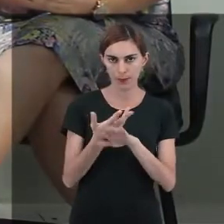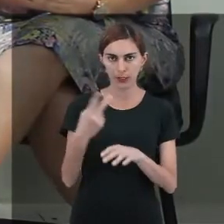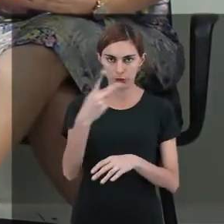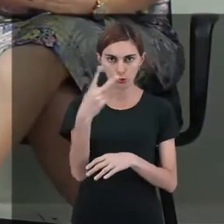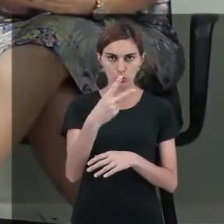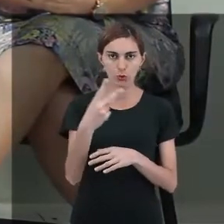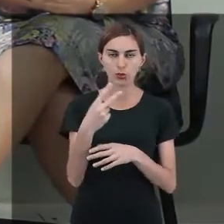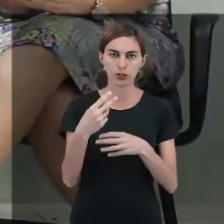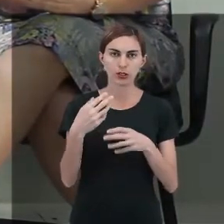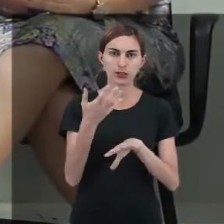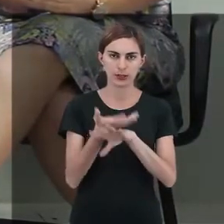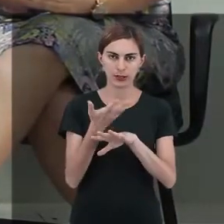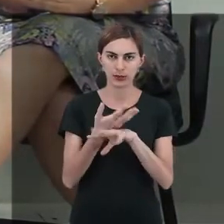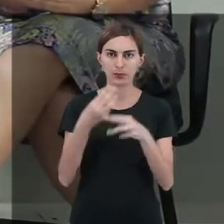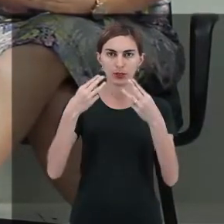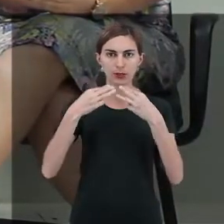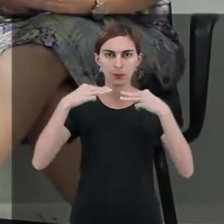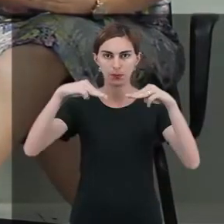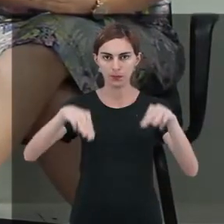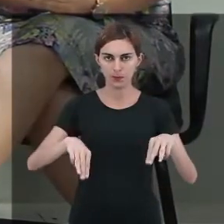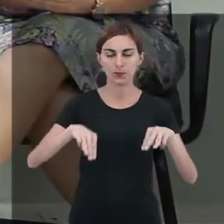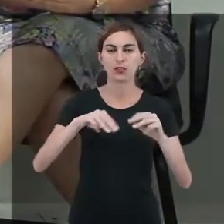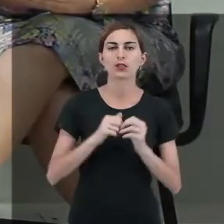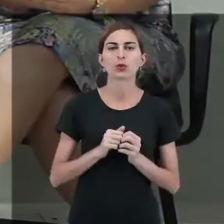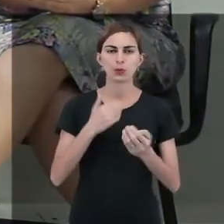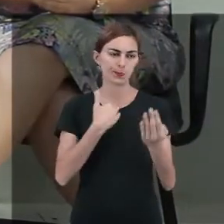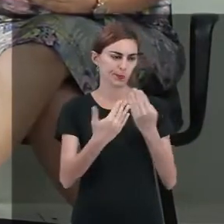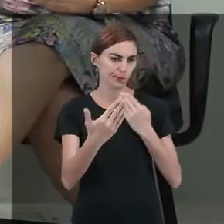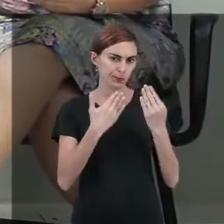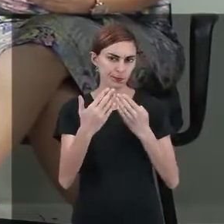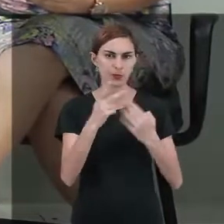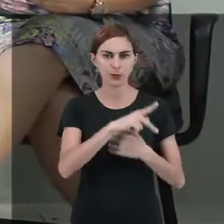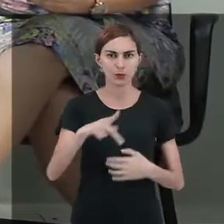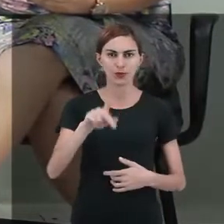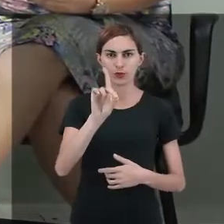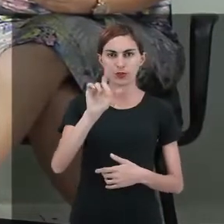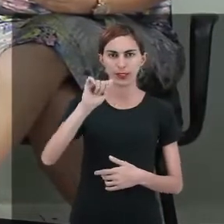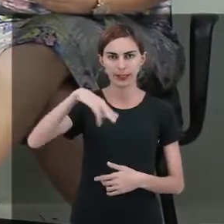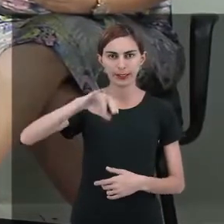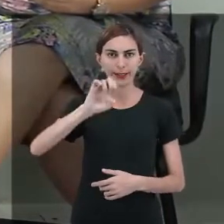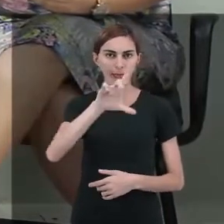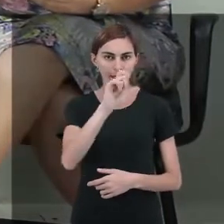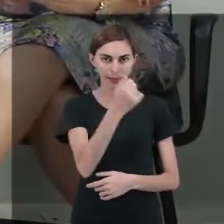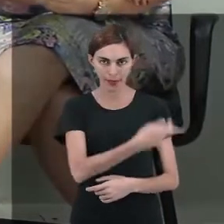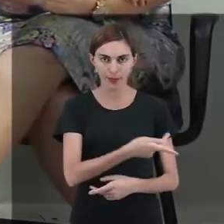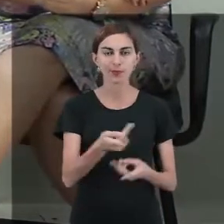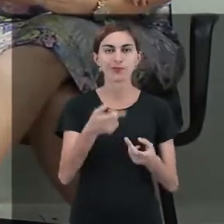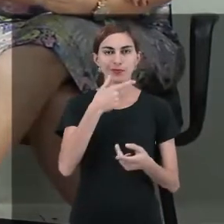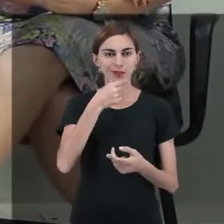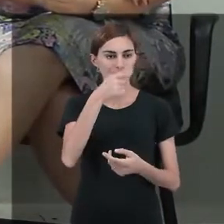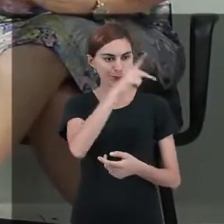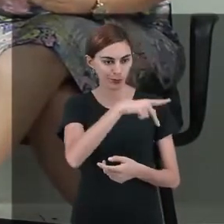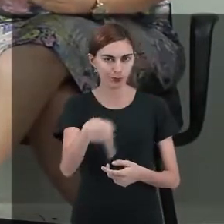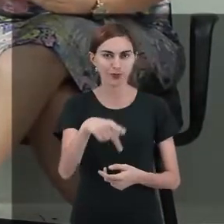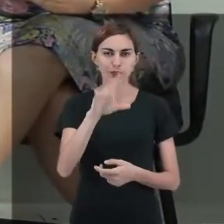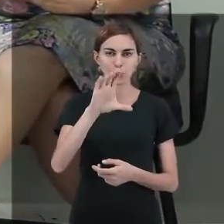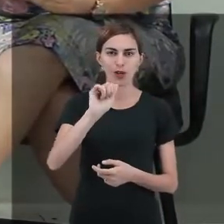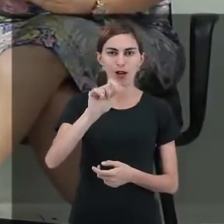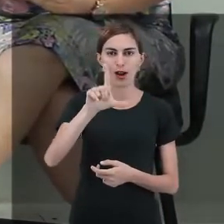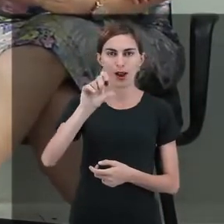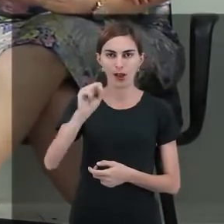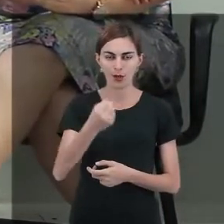de Marketing. Hoje, vamos fazer um bate-papo com a participação da professora Daniela Glaete e do professor Carlos Lapenda.